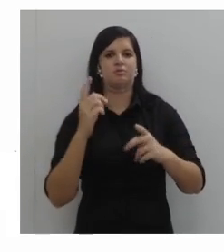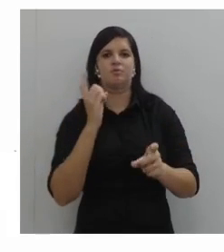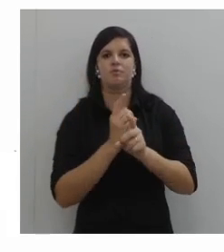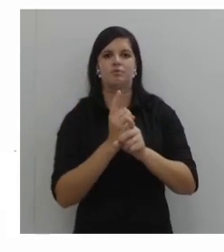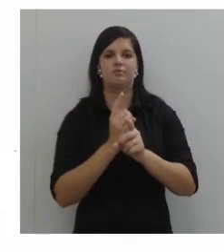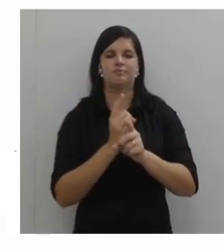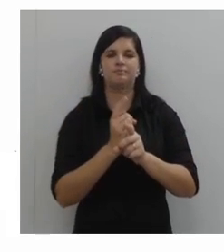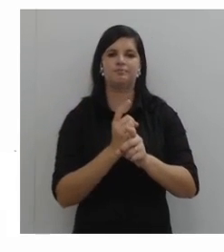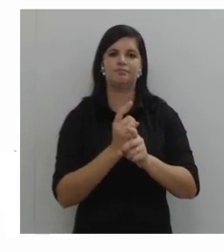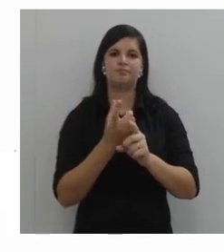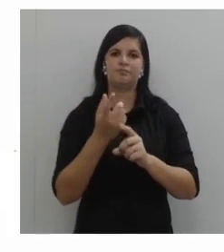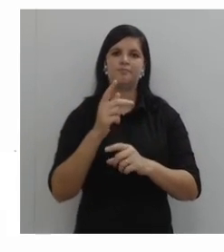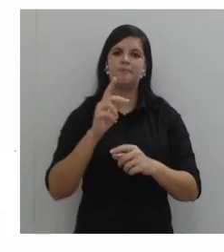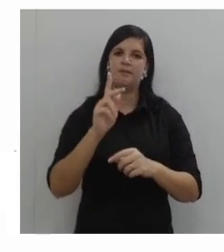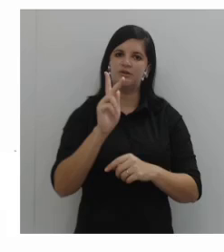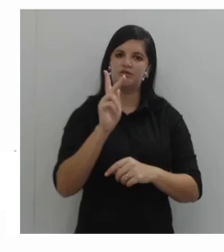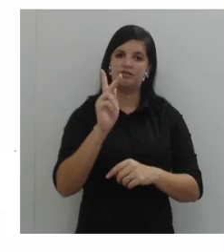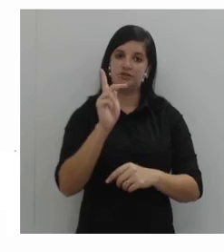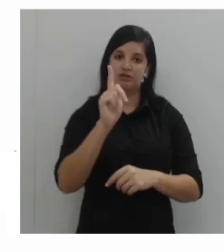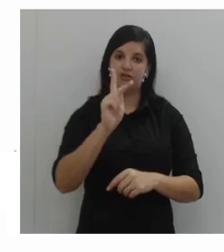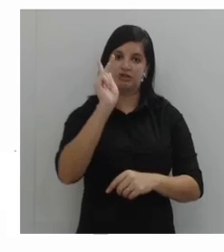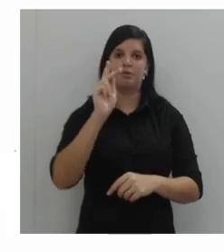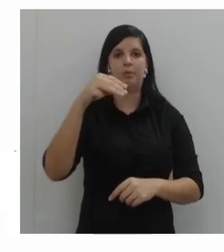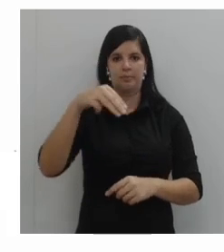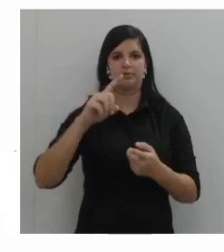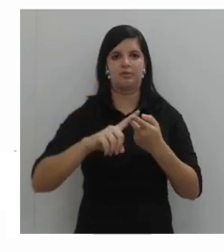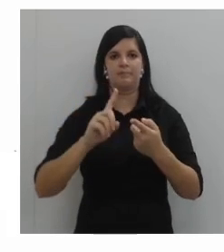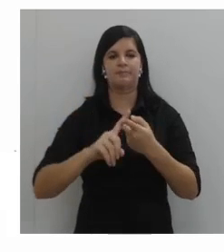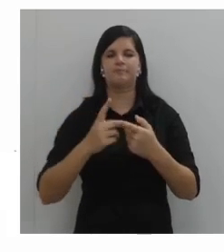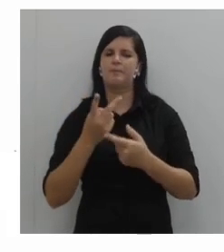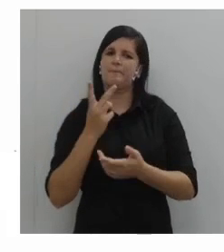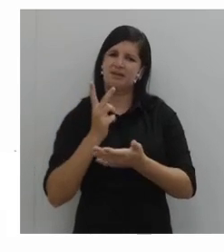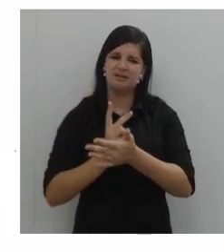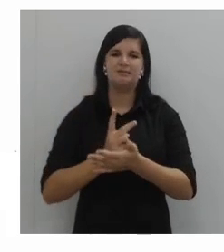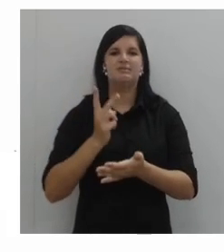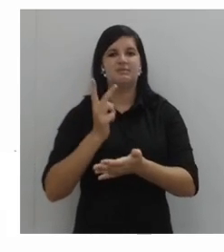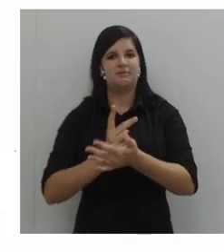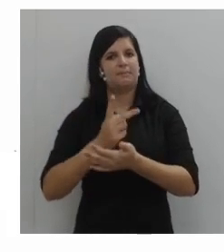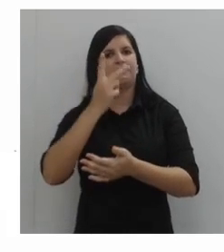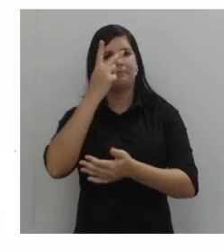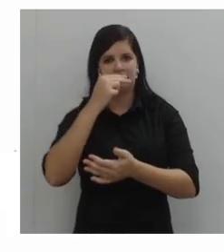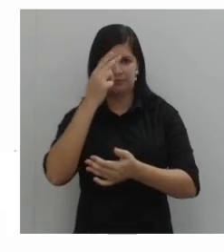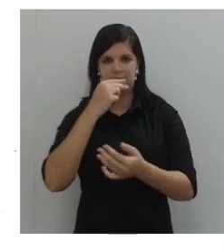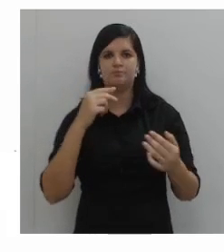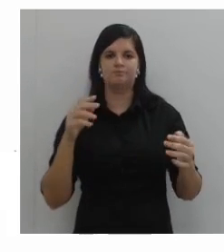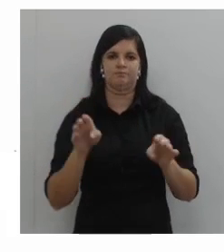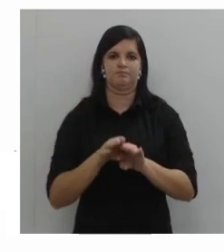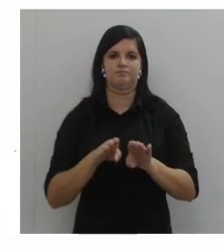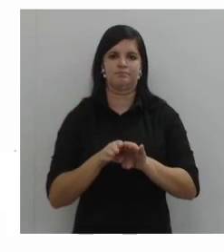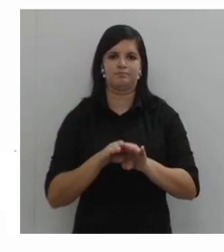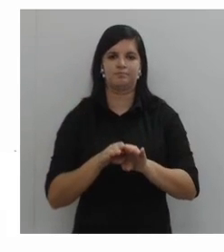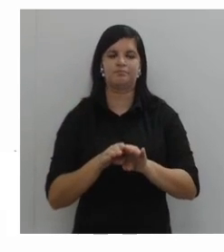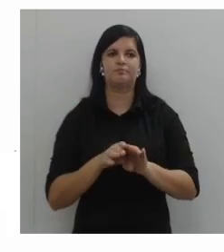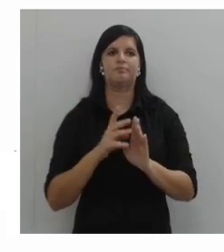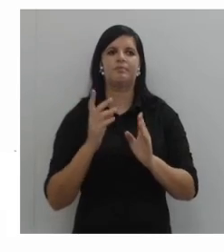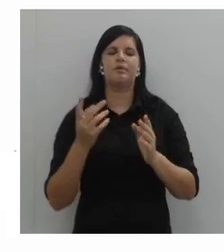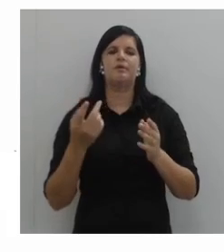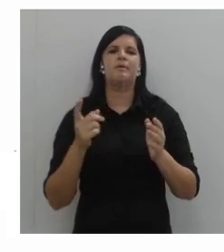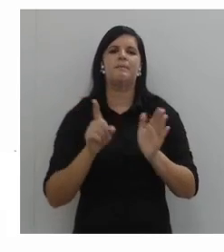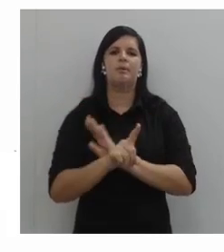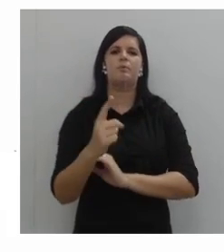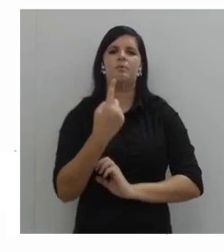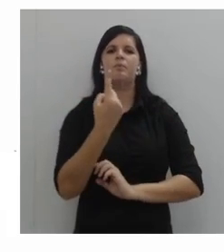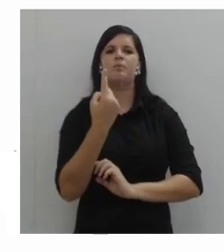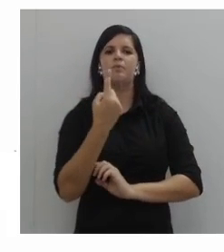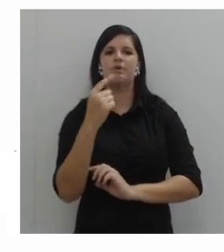aí em quilômetros também. Certo? Então, mas sempre tudo na mesma unidade. Então vamos ver essa primeira questão aqui, que ela